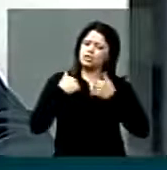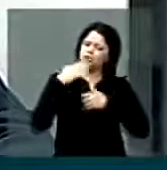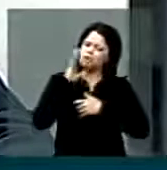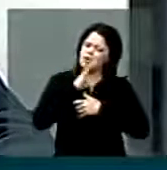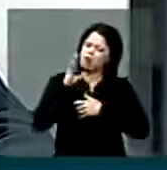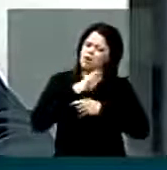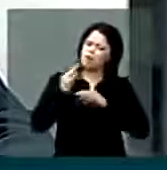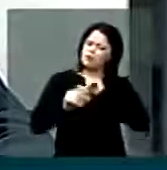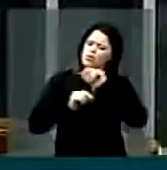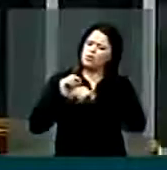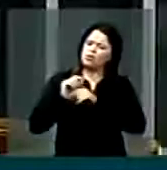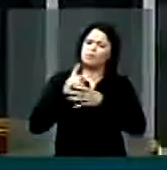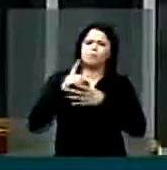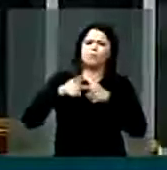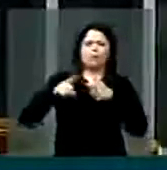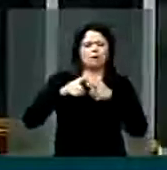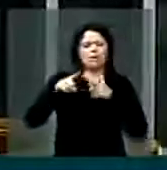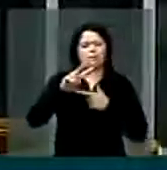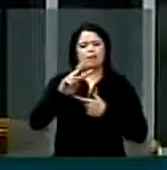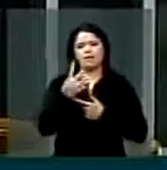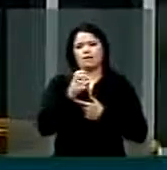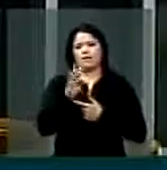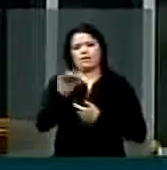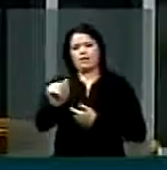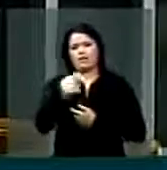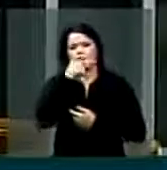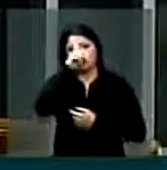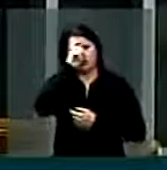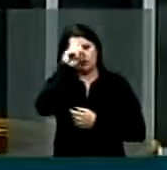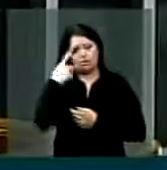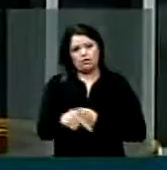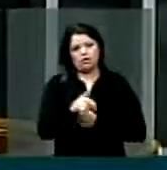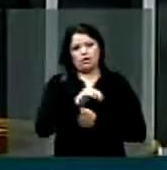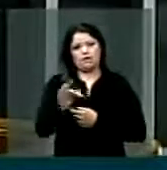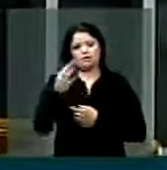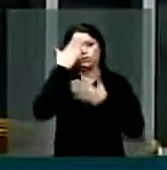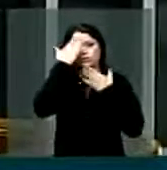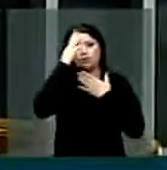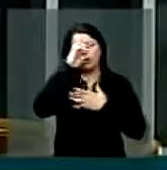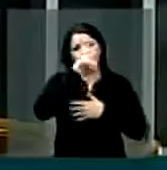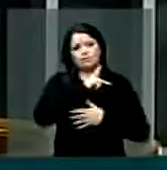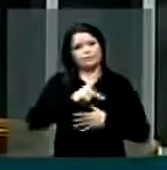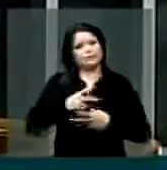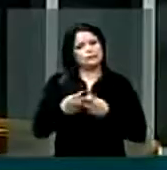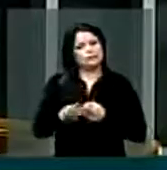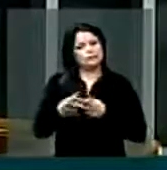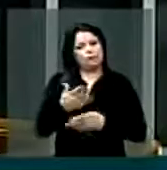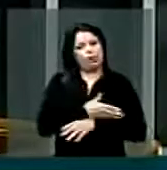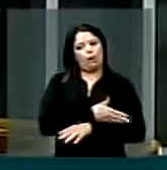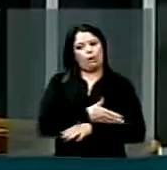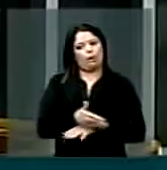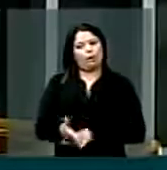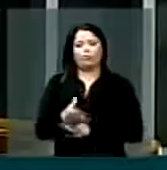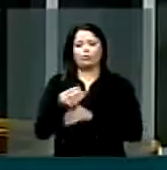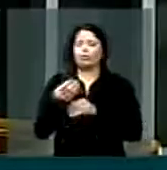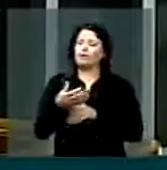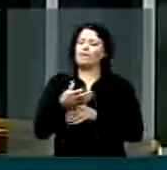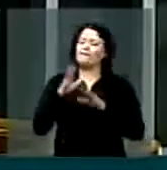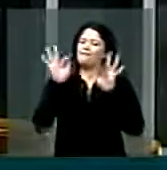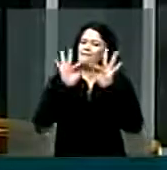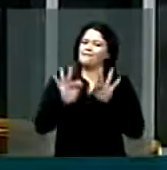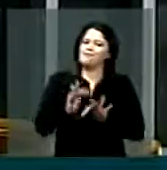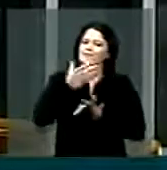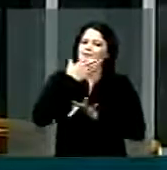com relação ao Hospital das Forças Armadas daqui do Distrito Federal. Muito obrigado pela tolerância e pela compreensão. Feliz Natal ao